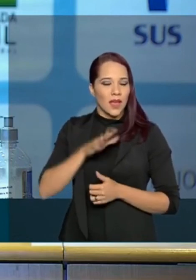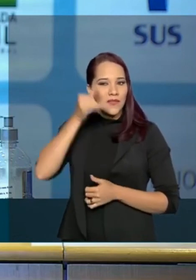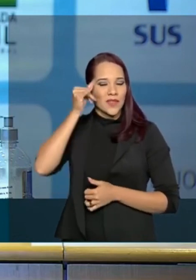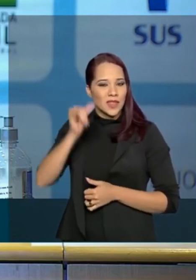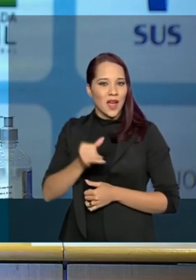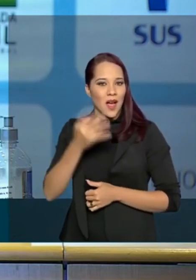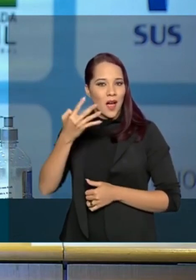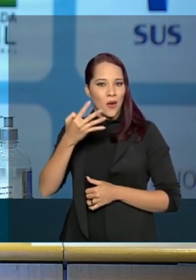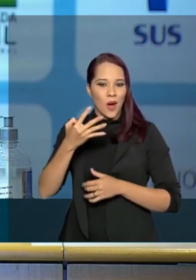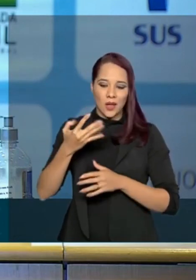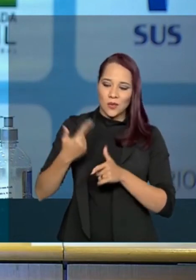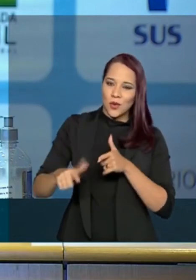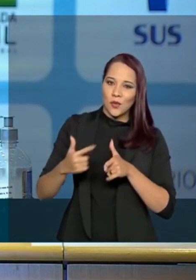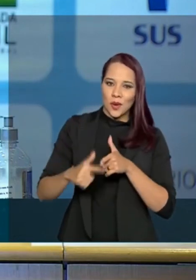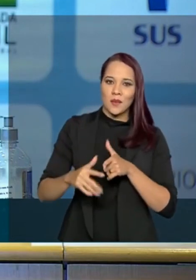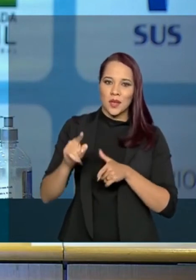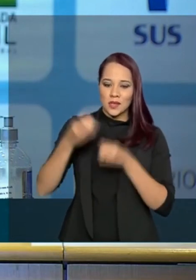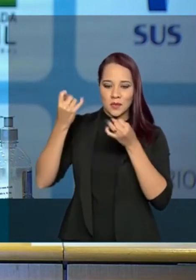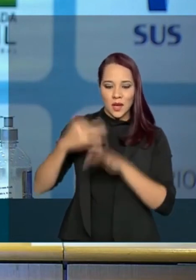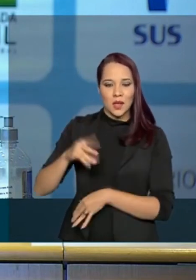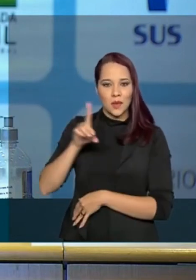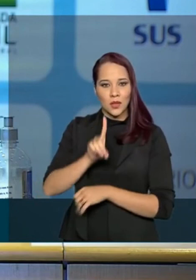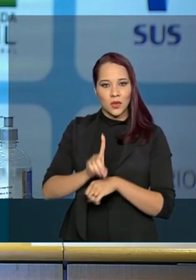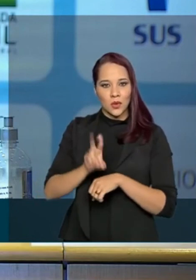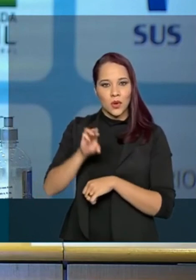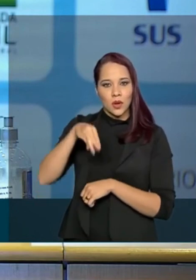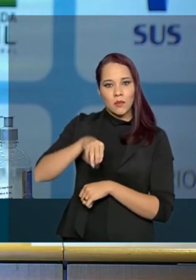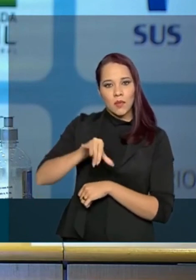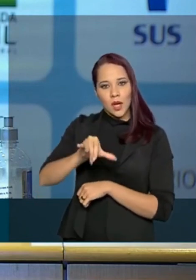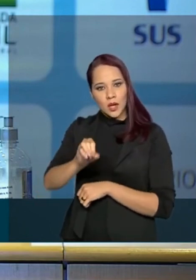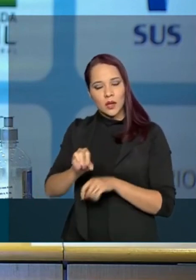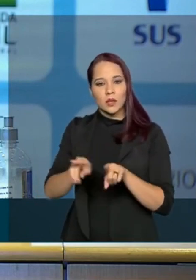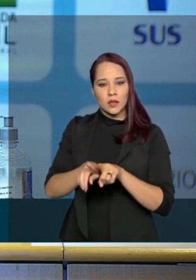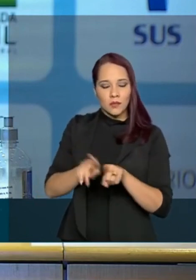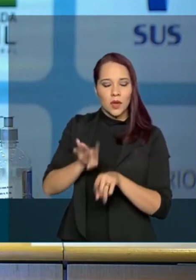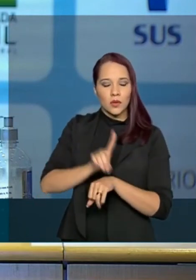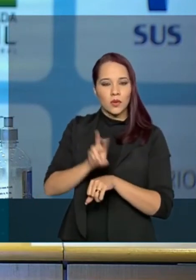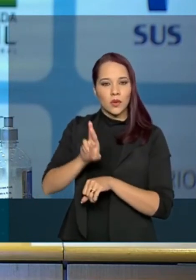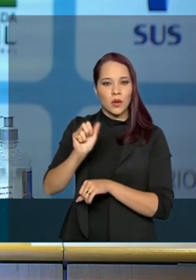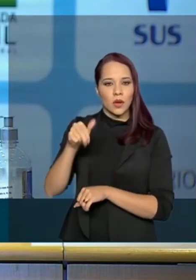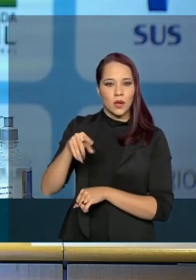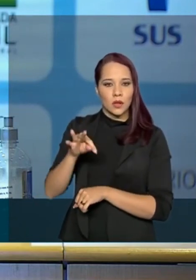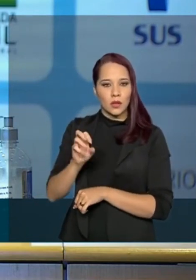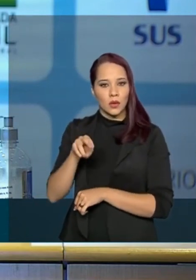onda aqui preconizada pela doutora Mayra e o doutor Antônio Geraldo.